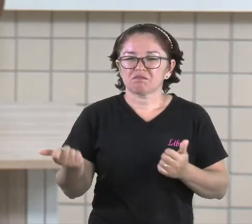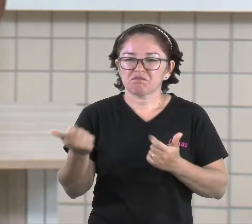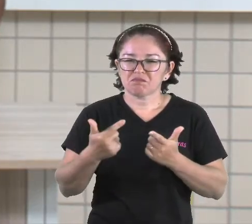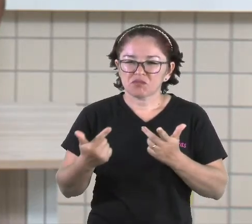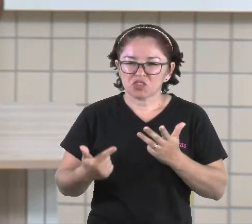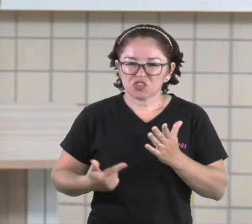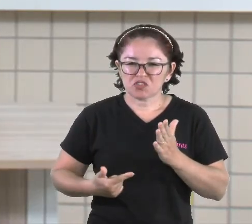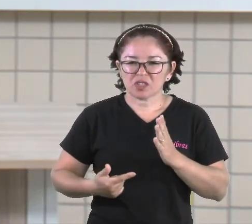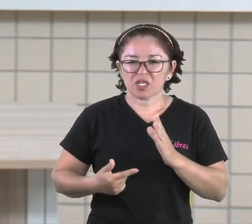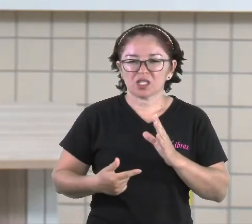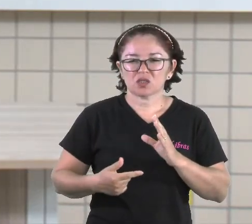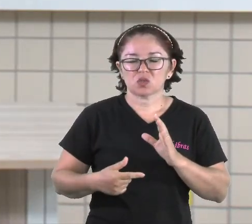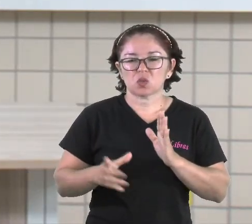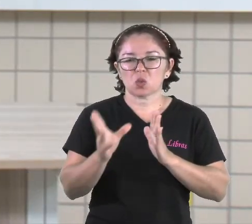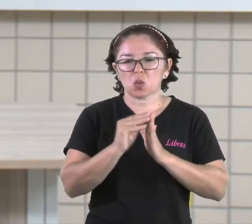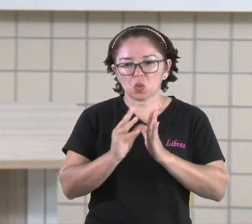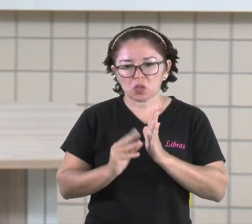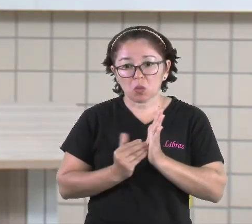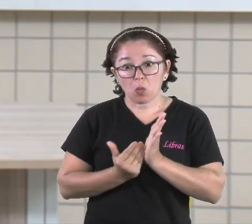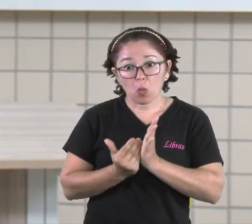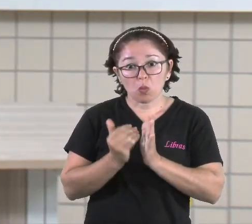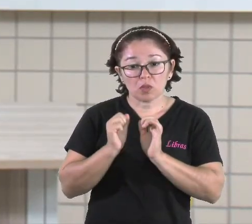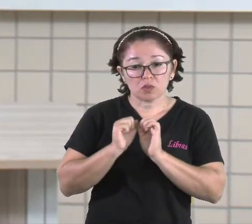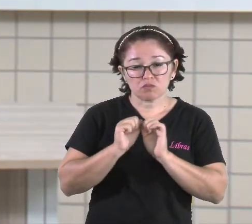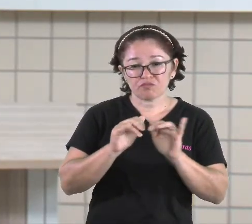comunicação social que não existiam no Brasil.